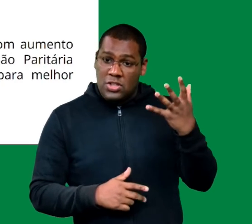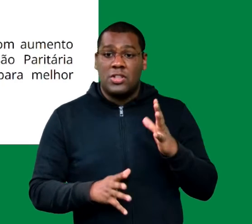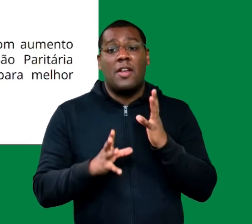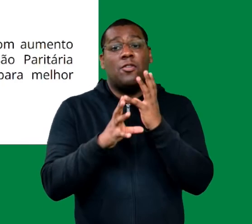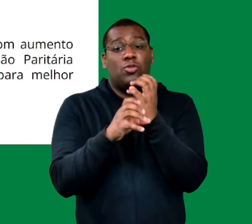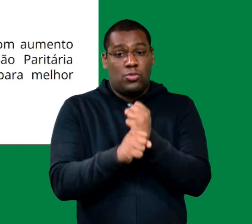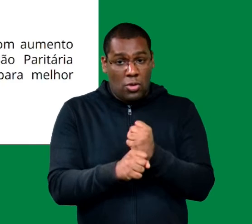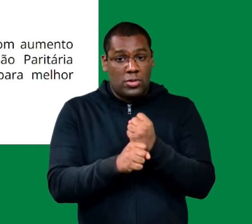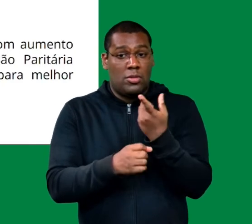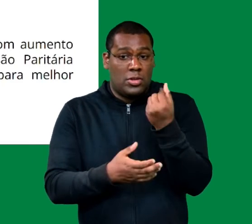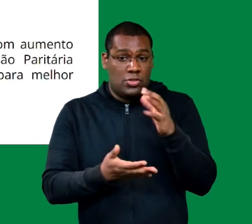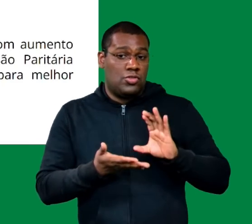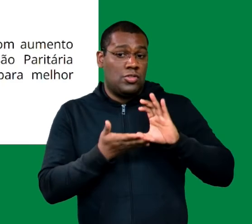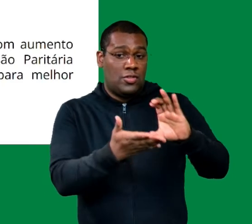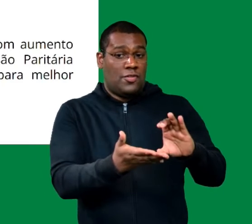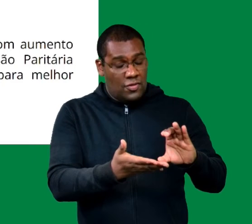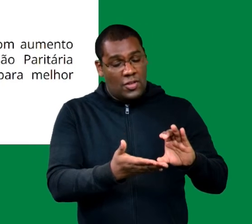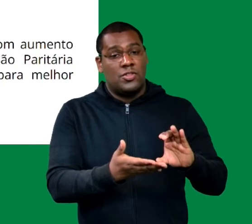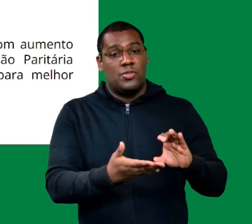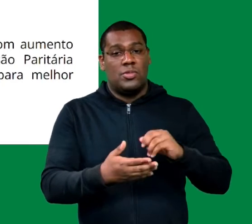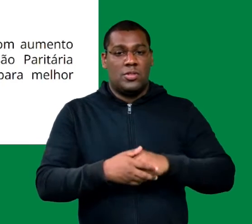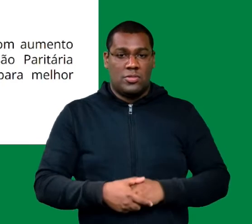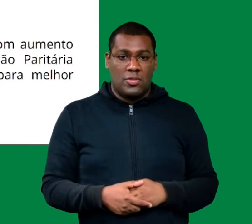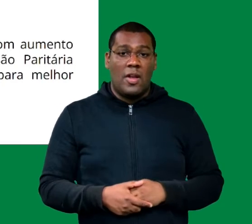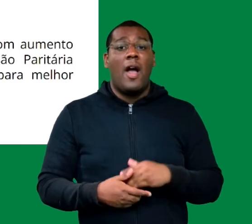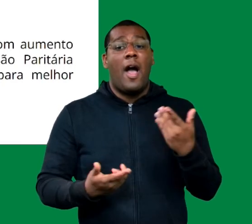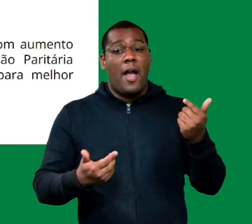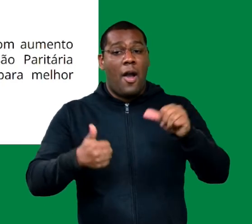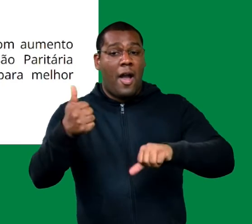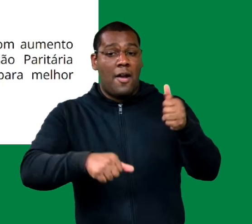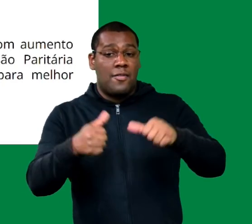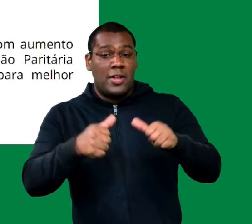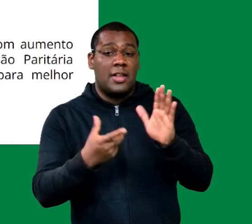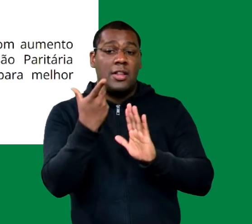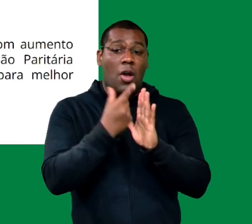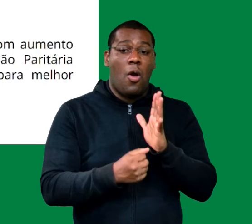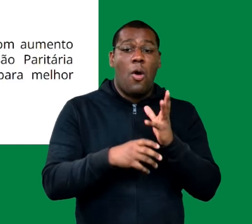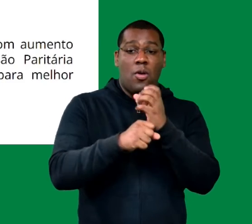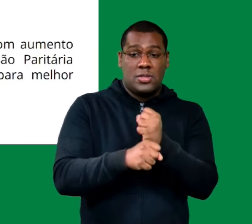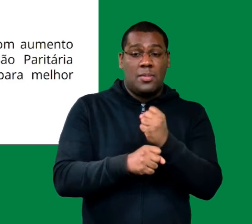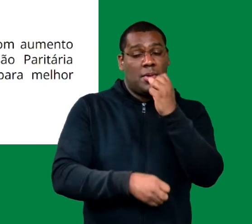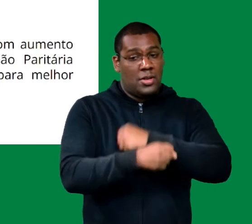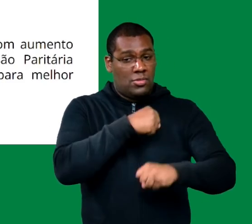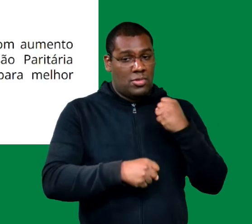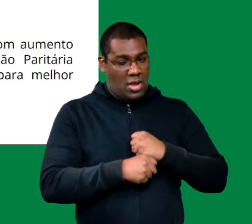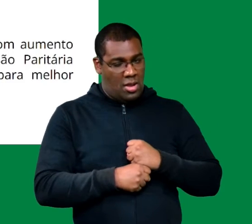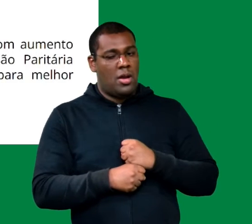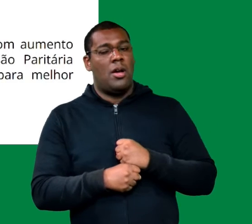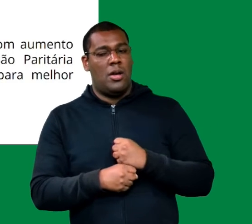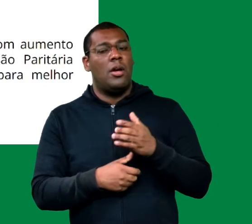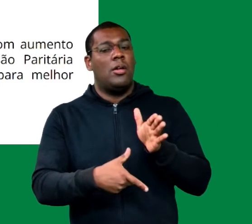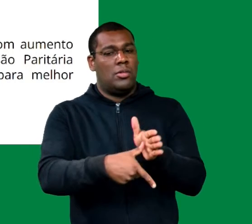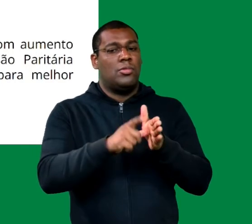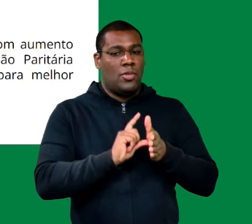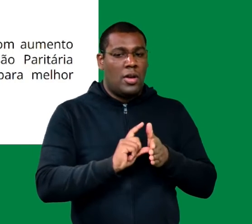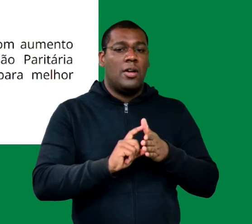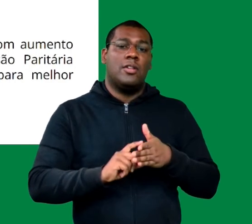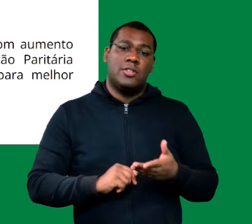como referência, a princípio, o orçamento do ano anterior, mais o índice de preço ao consumidor, o